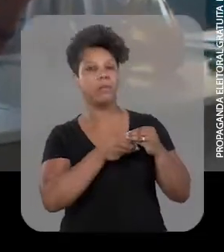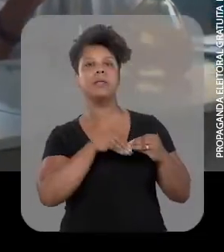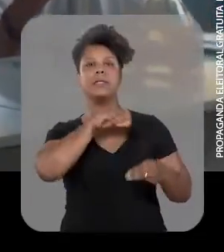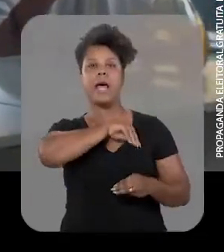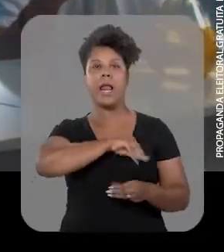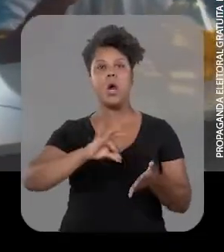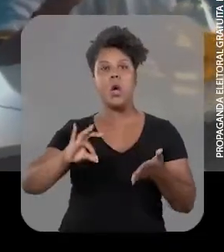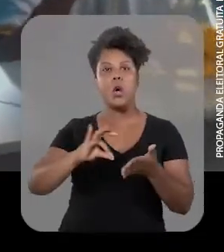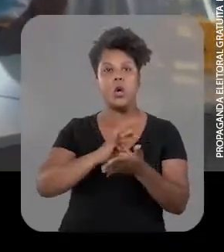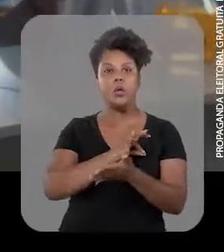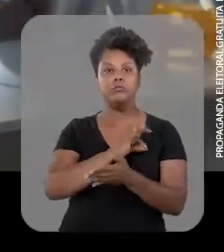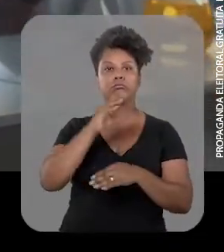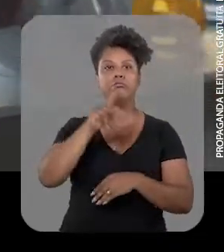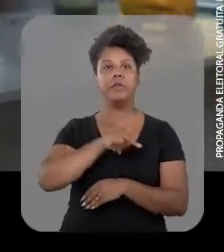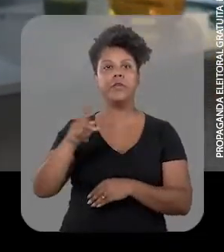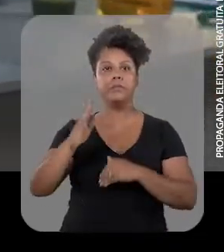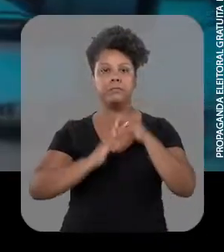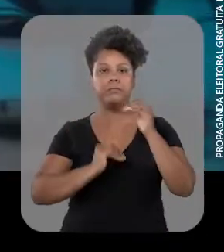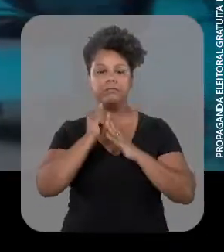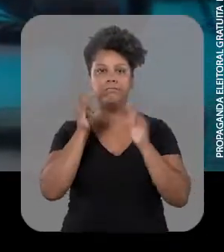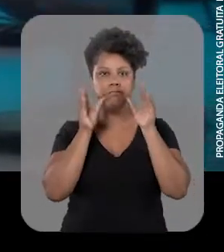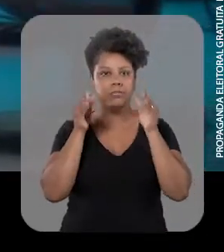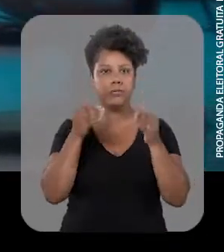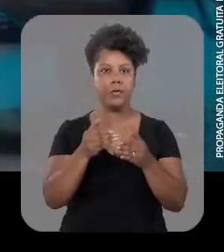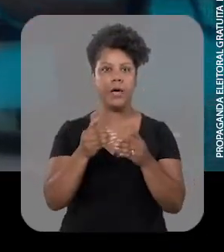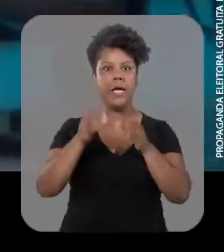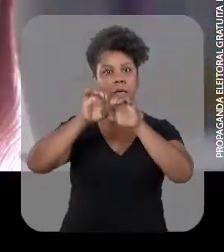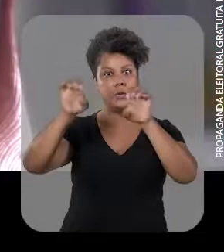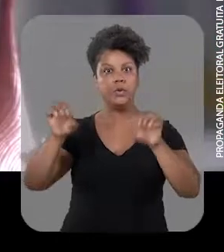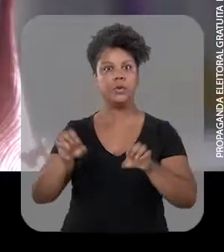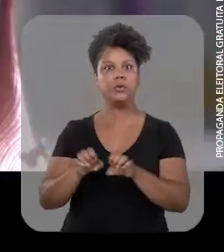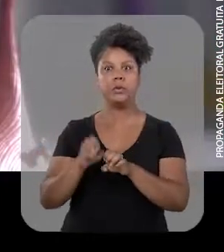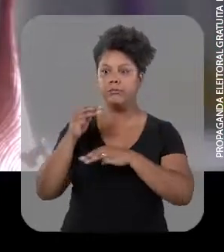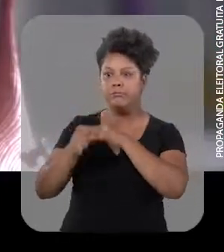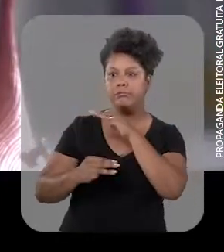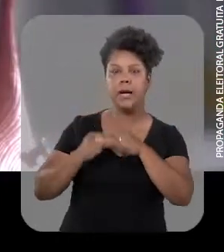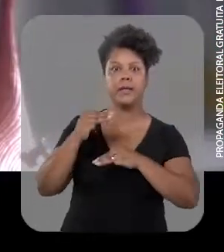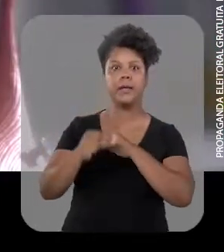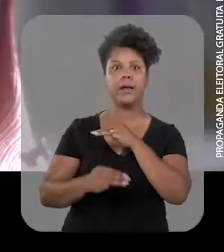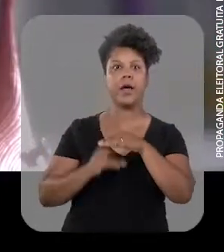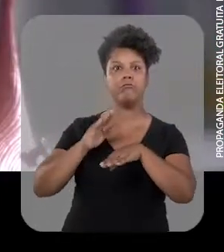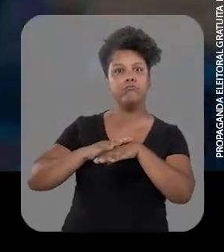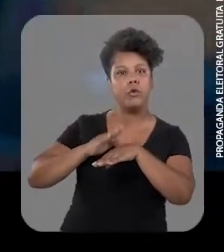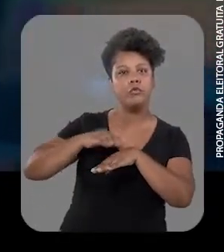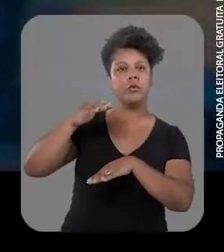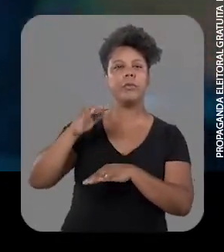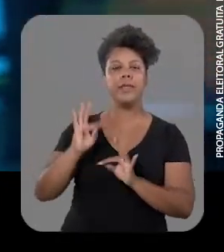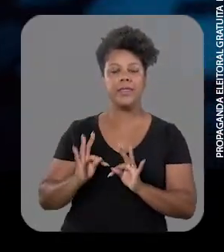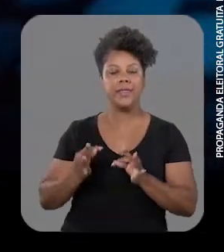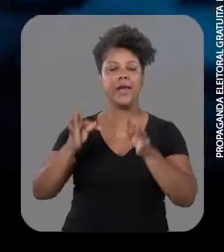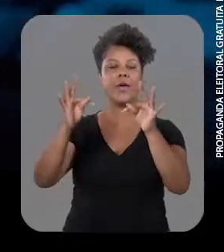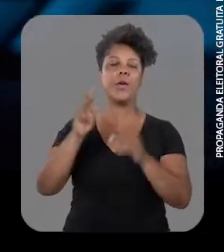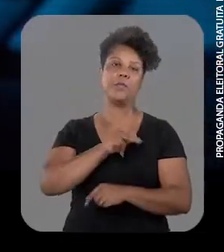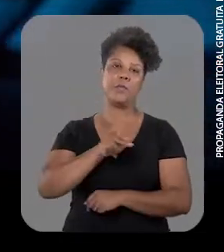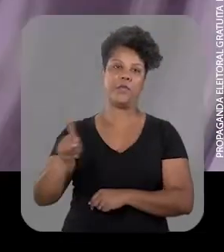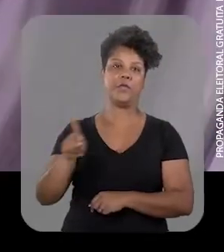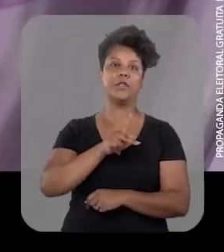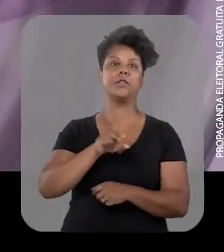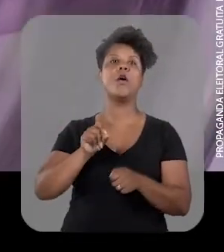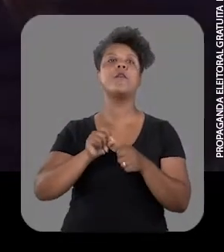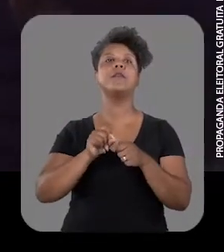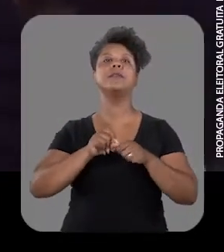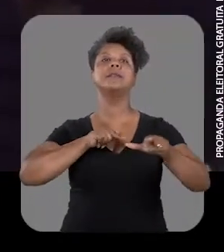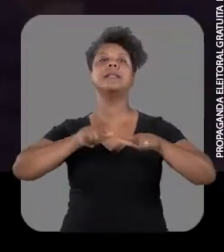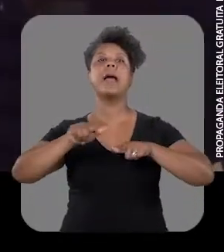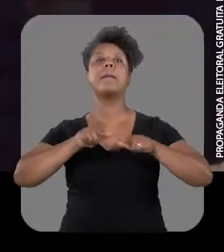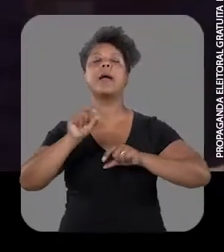reajustou salários, contratou professores especialistas, garantiu mais estrutura, equipamentos, autonomia e tecnologia